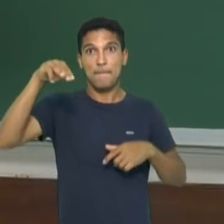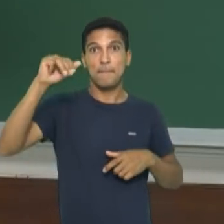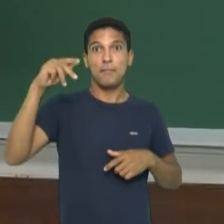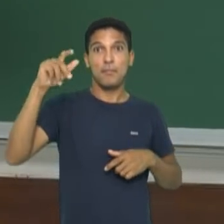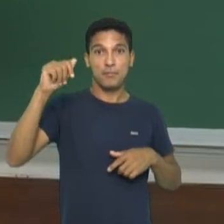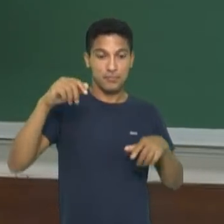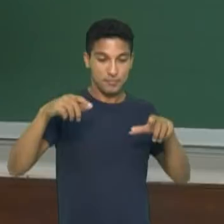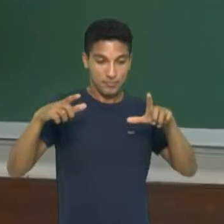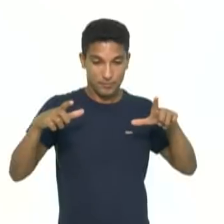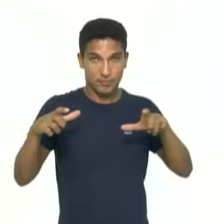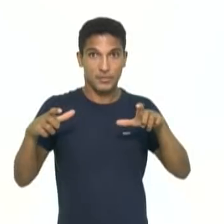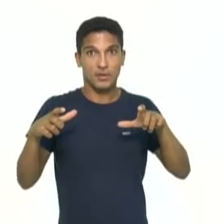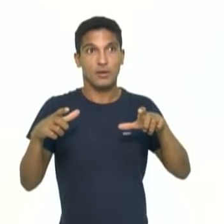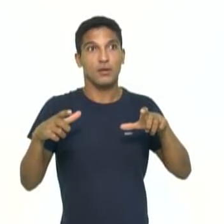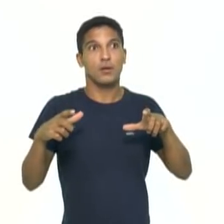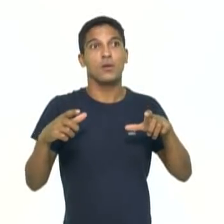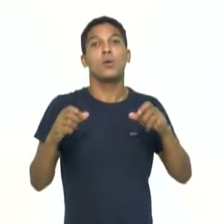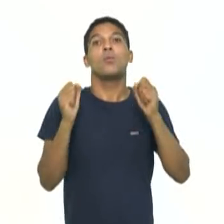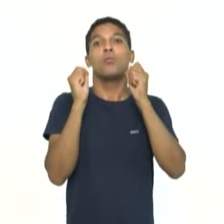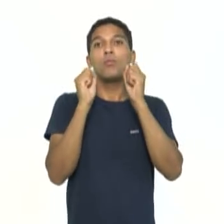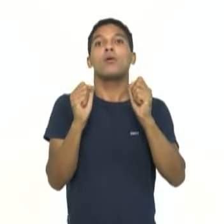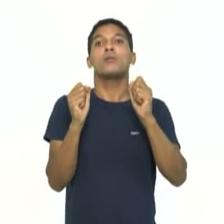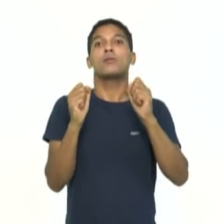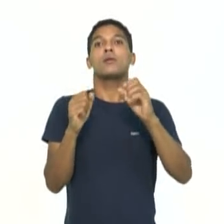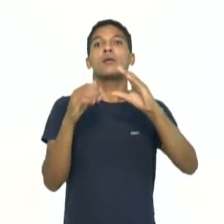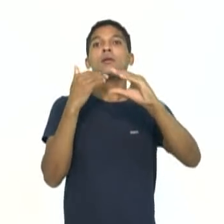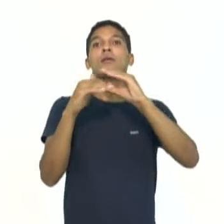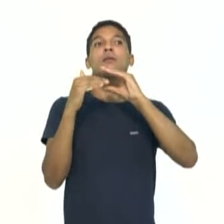lá para o e-mail